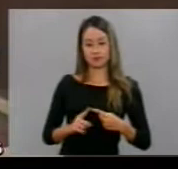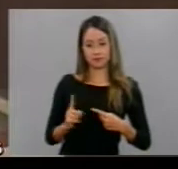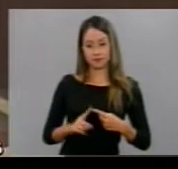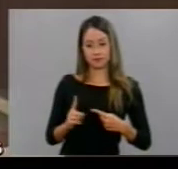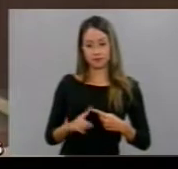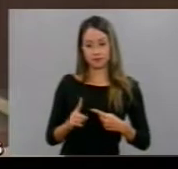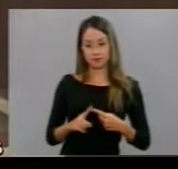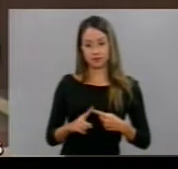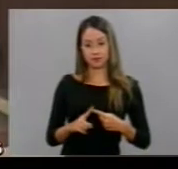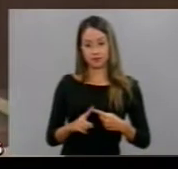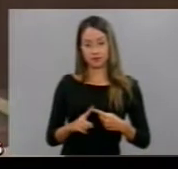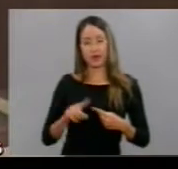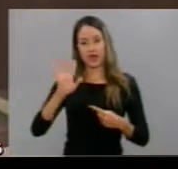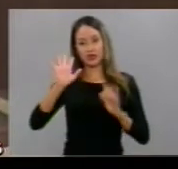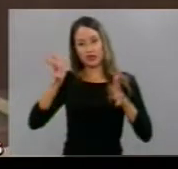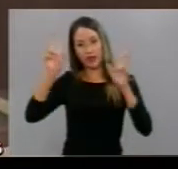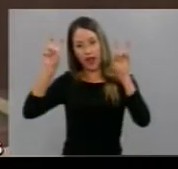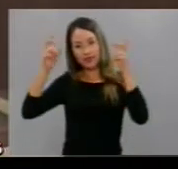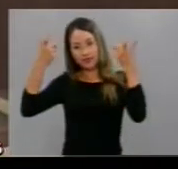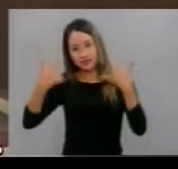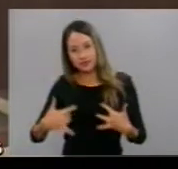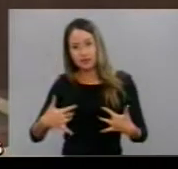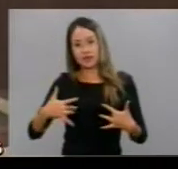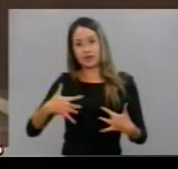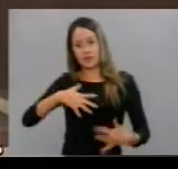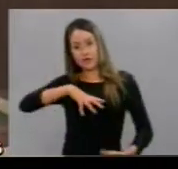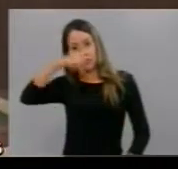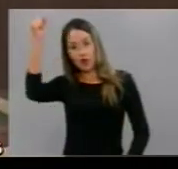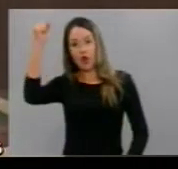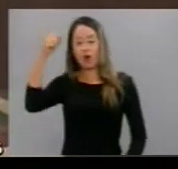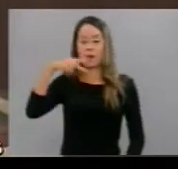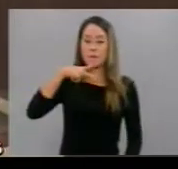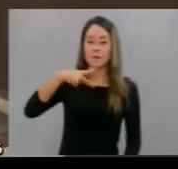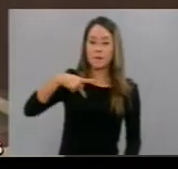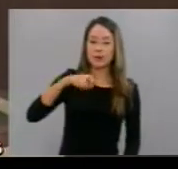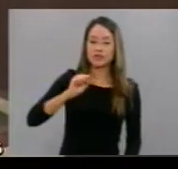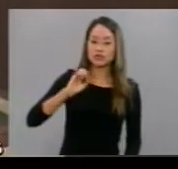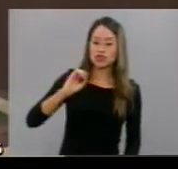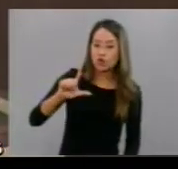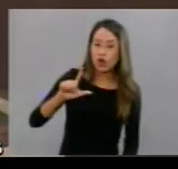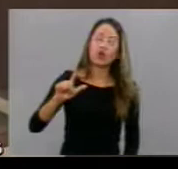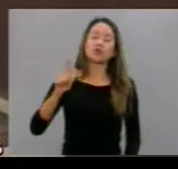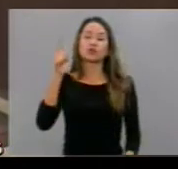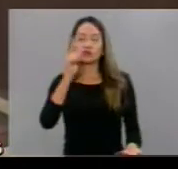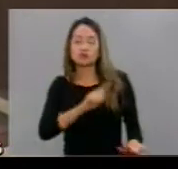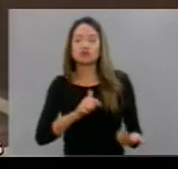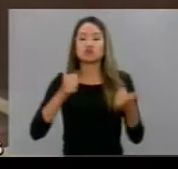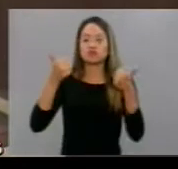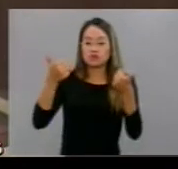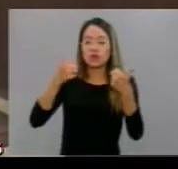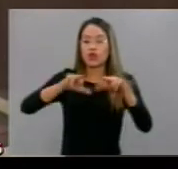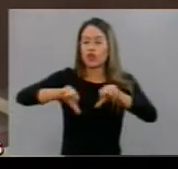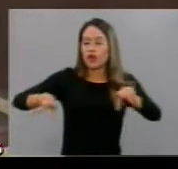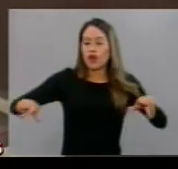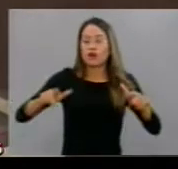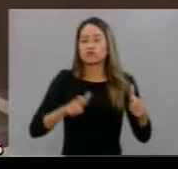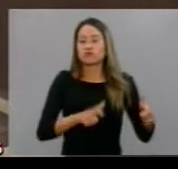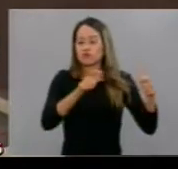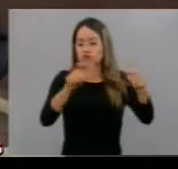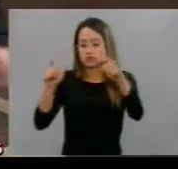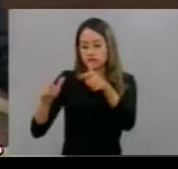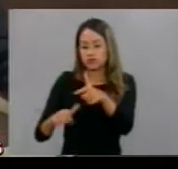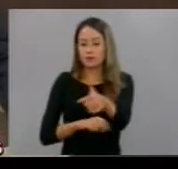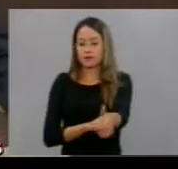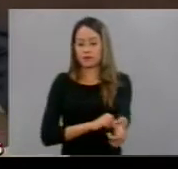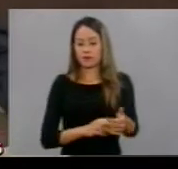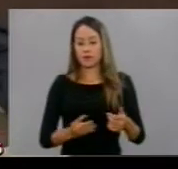da vitória em que nós nos debruçamos em várias capitais, em várias cidades,